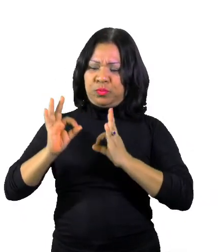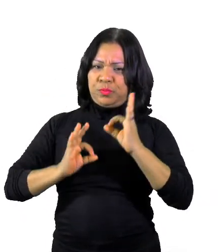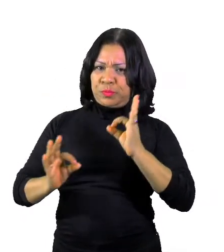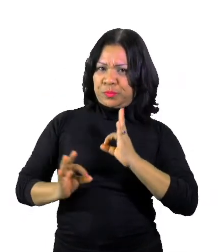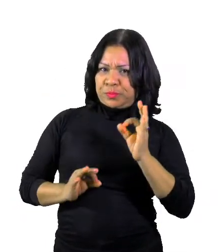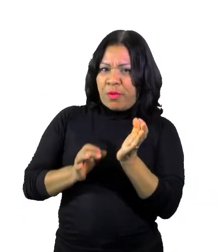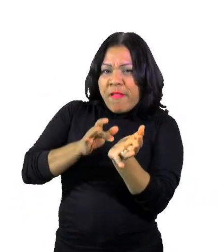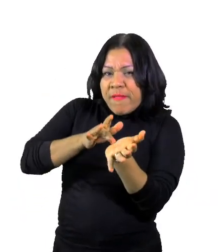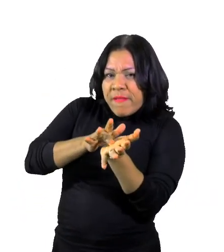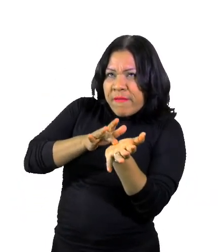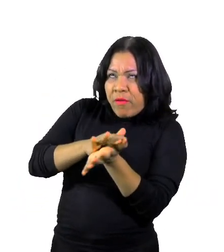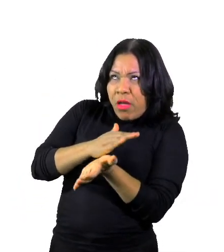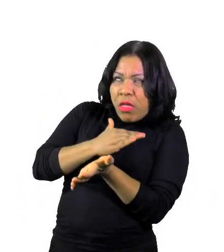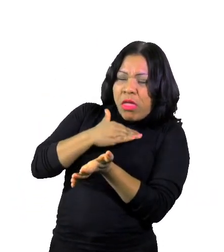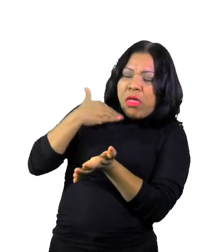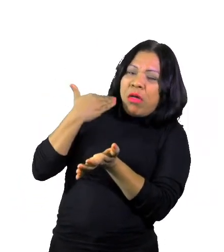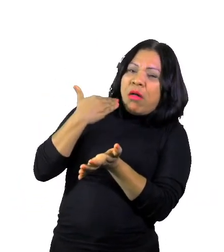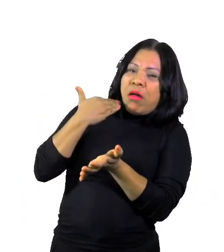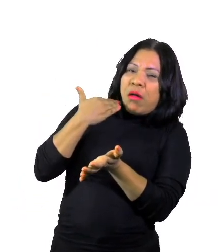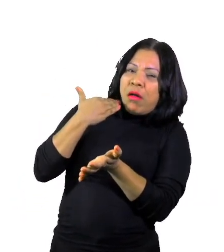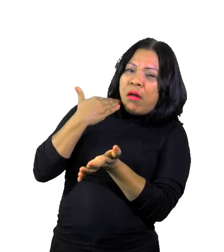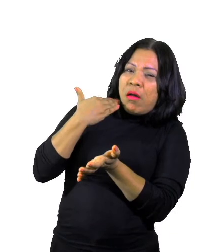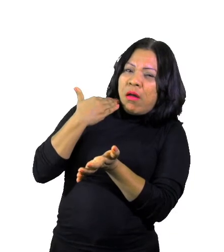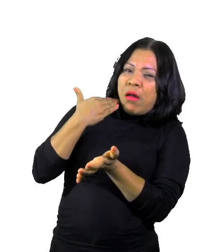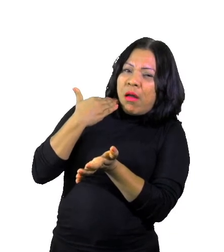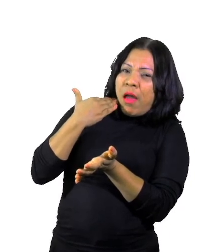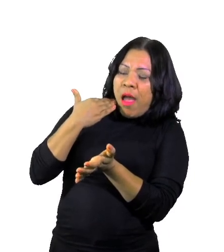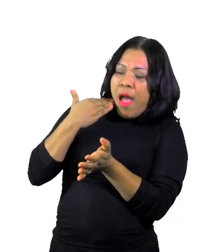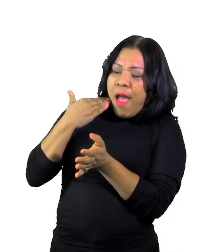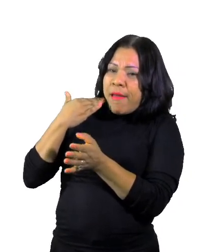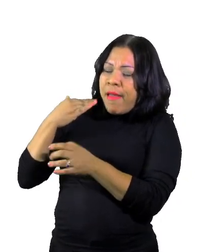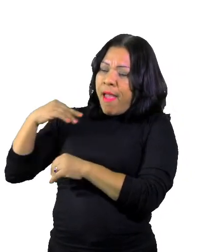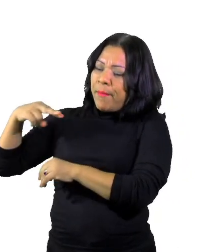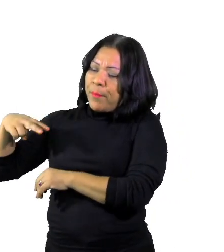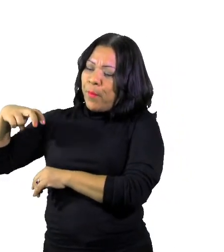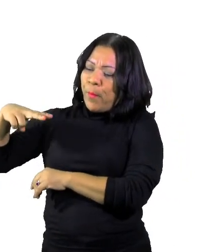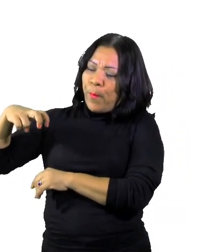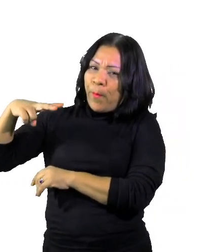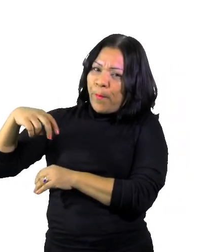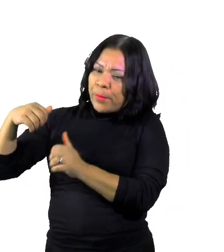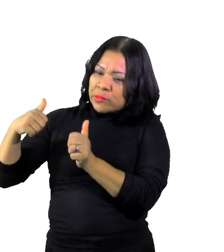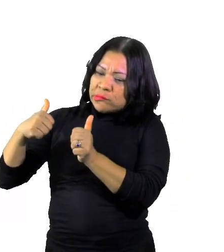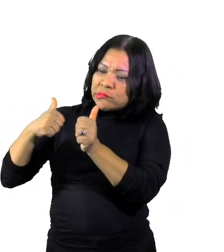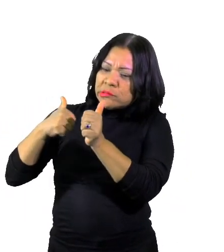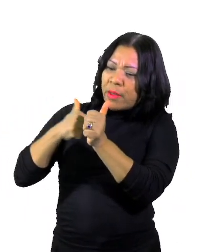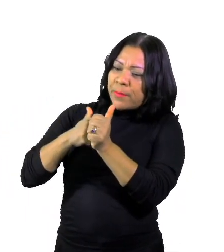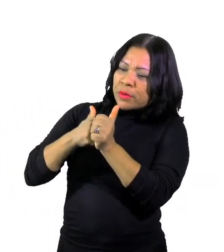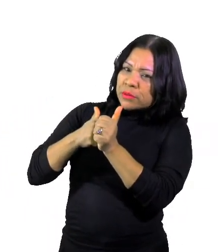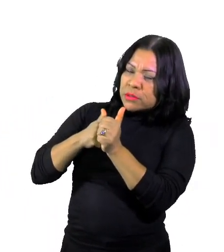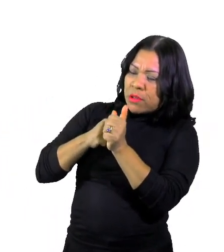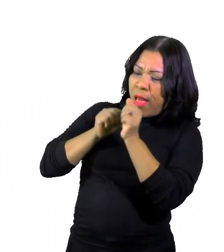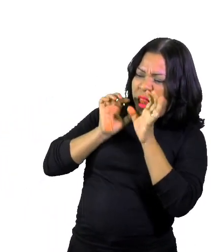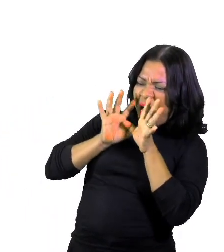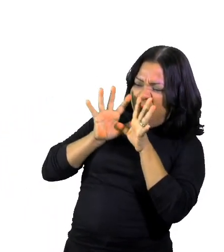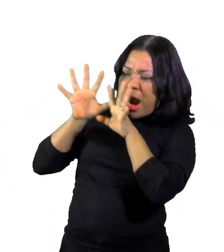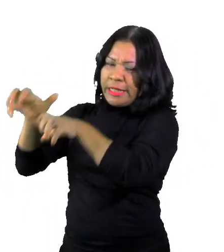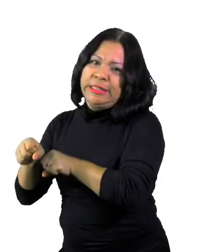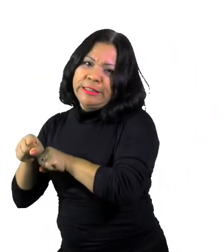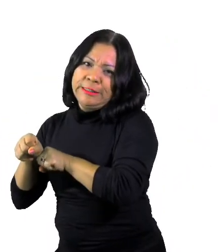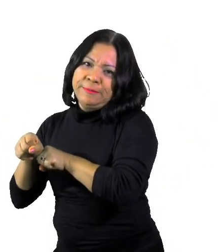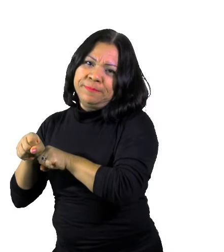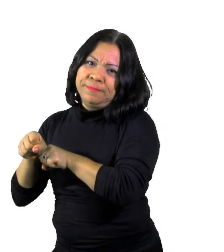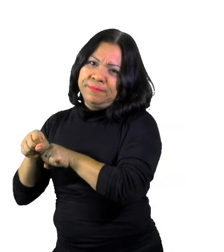morta e quando a sua presa se aproxima, ela ataca com a sua fúria. Será